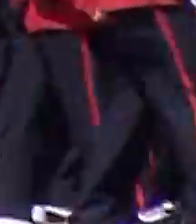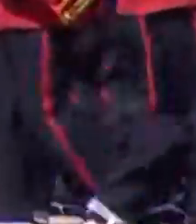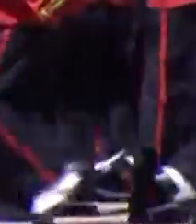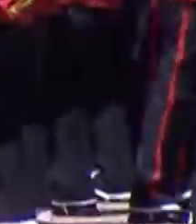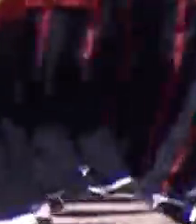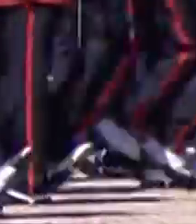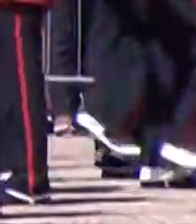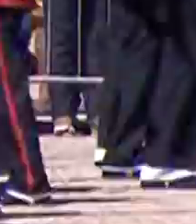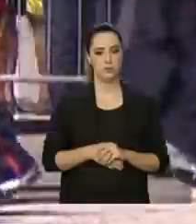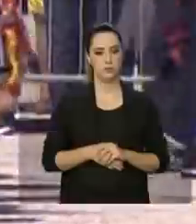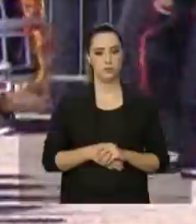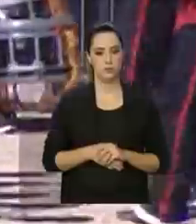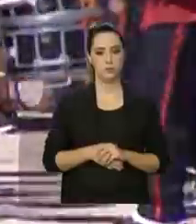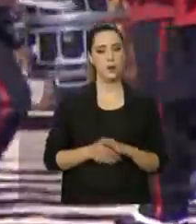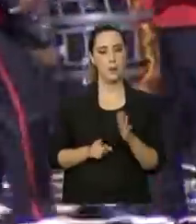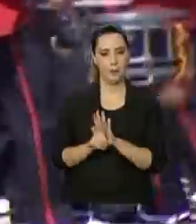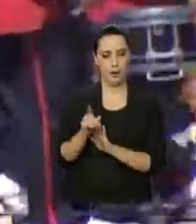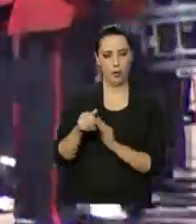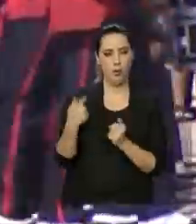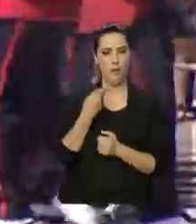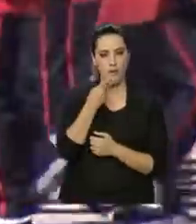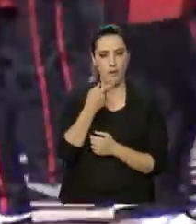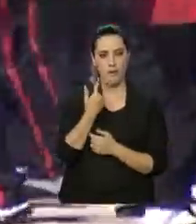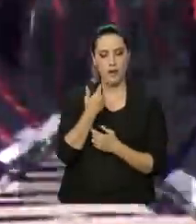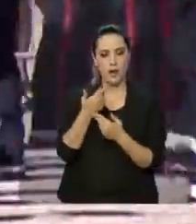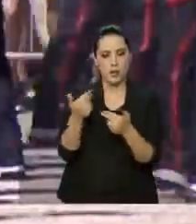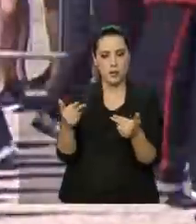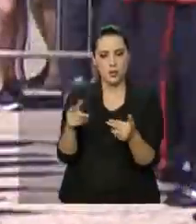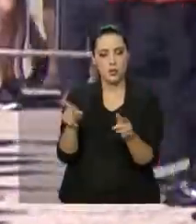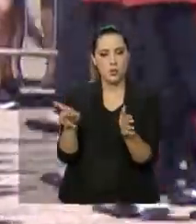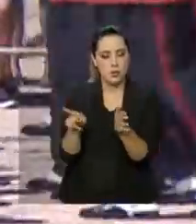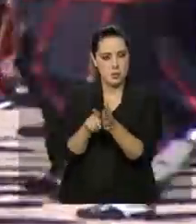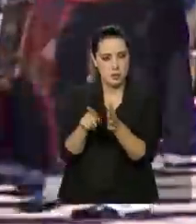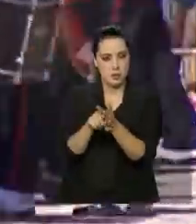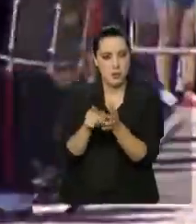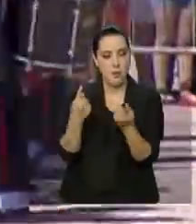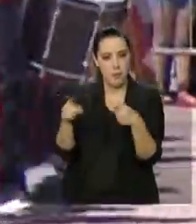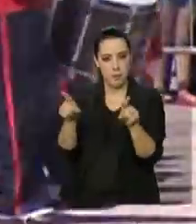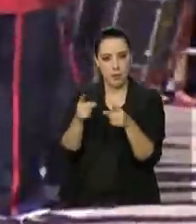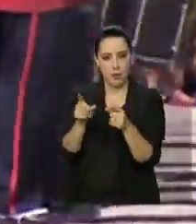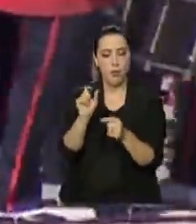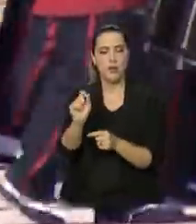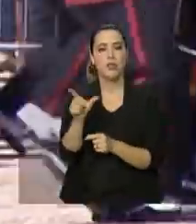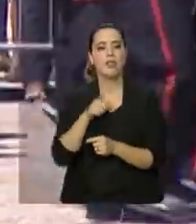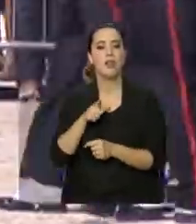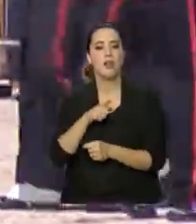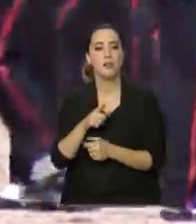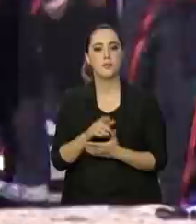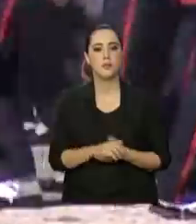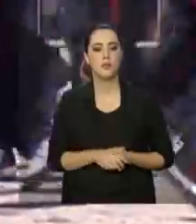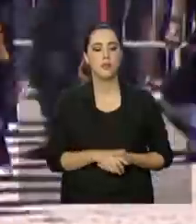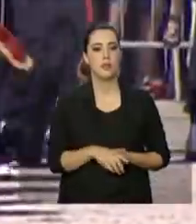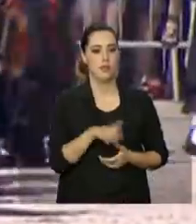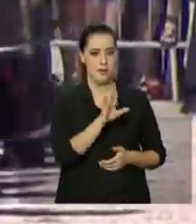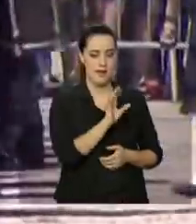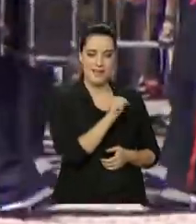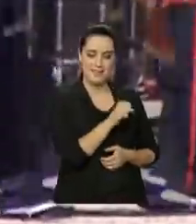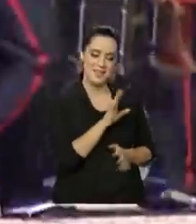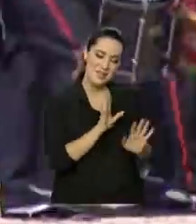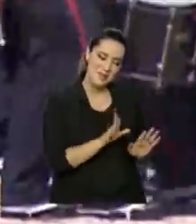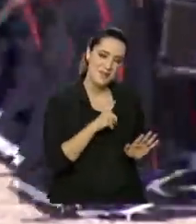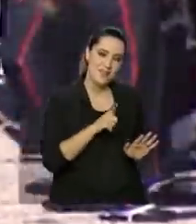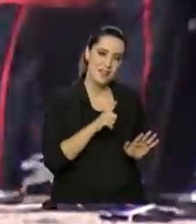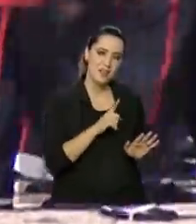Comandante Anderson, vamos falar um pouquinho dos instrumentos da banda. Sim, nós temos aí